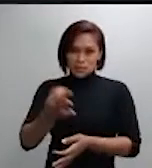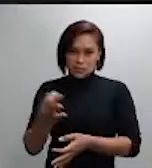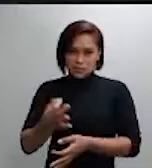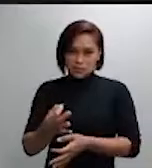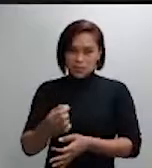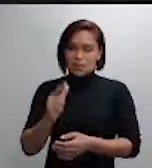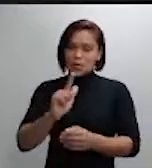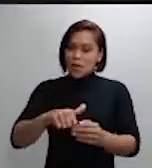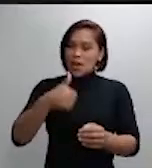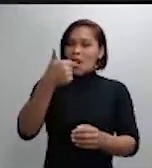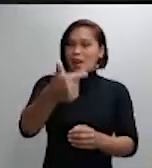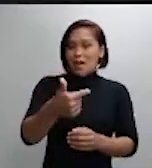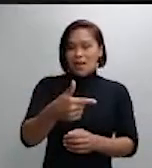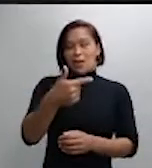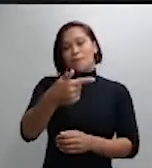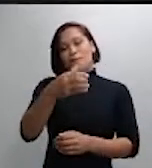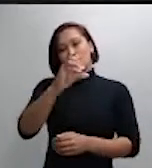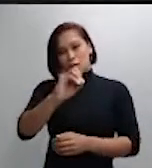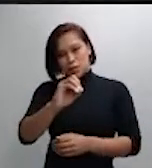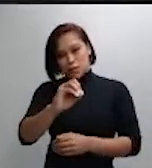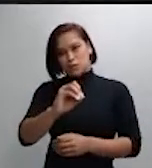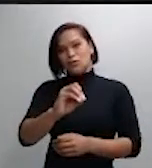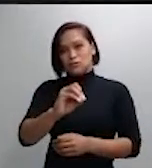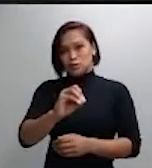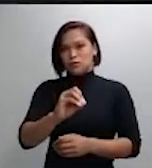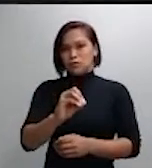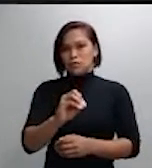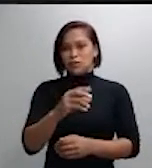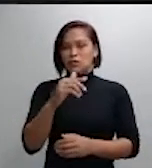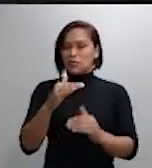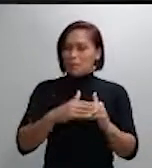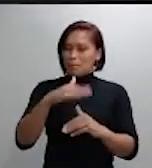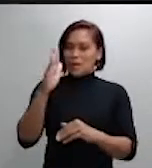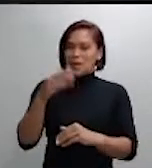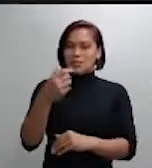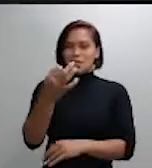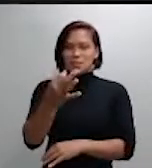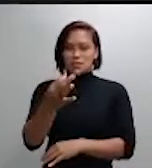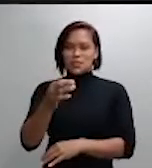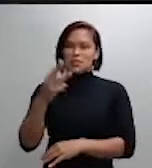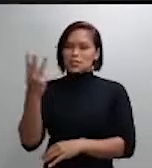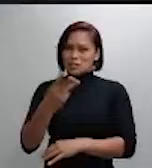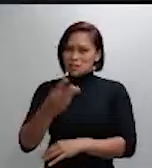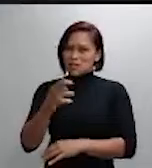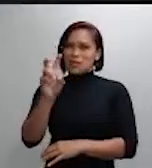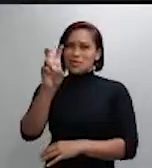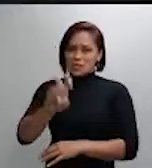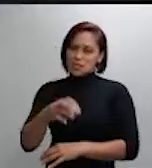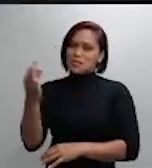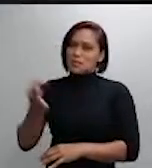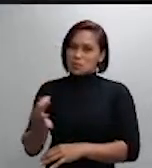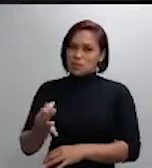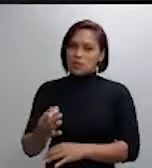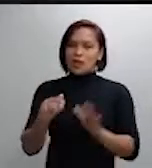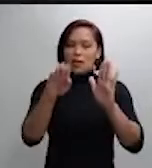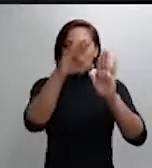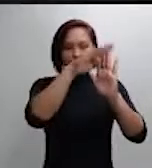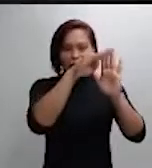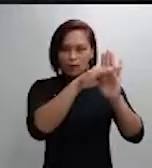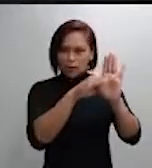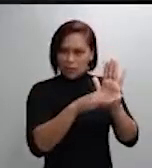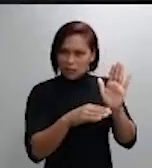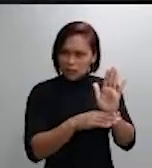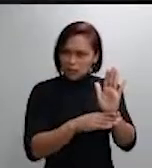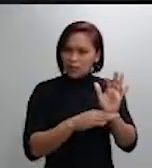a 100 salários mínimos, de 3 a 5%. Isso faz-se uma tabela em que as causas